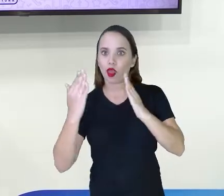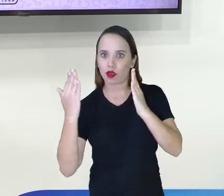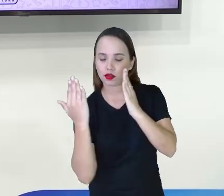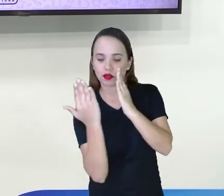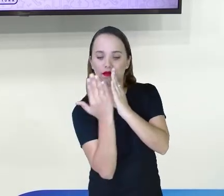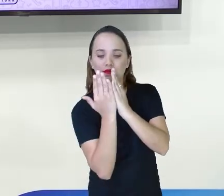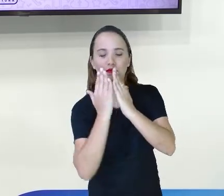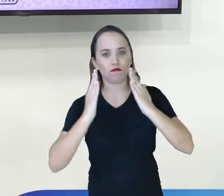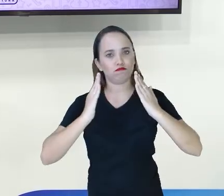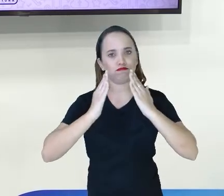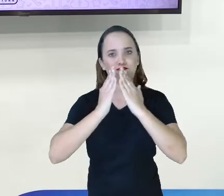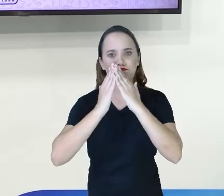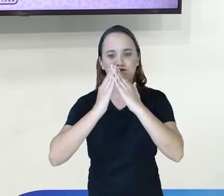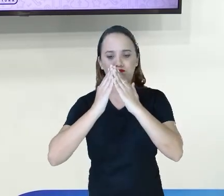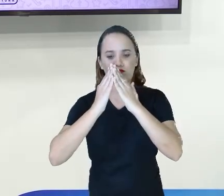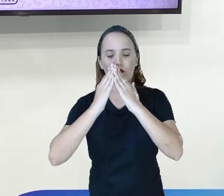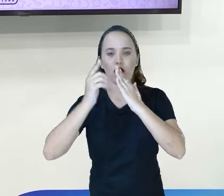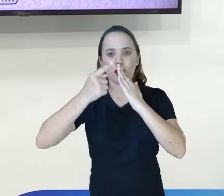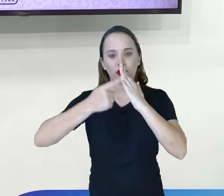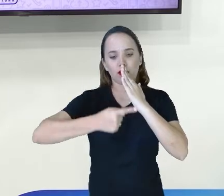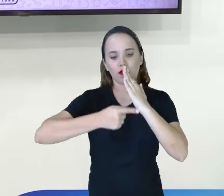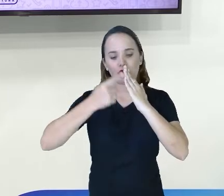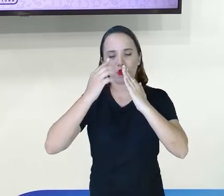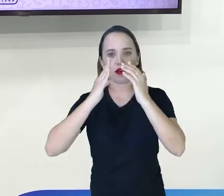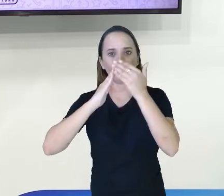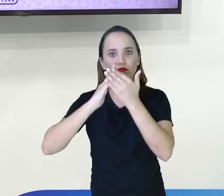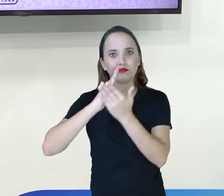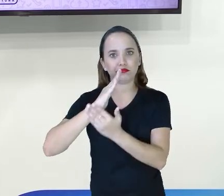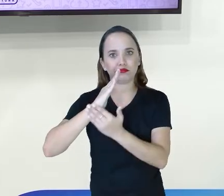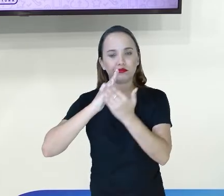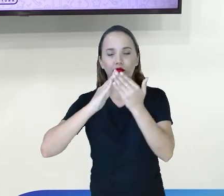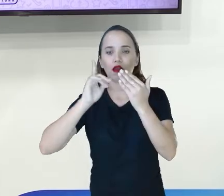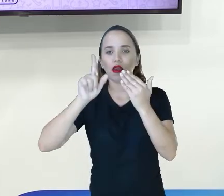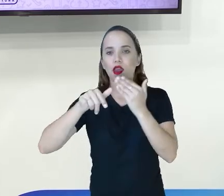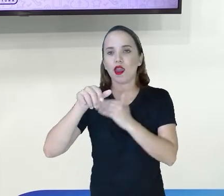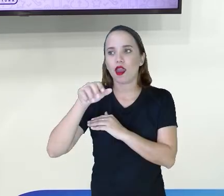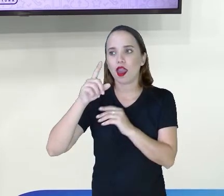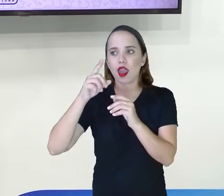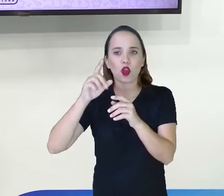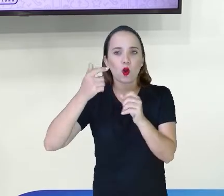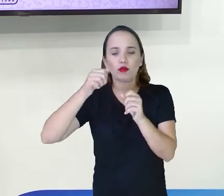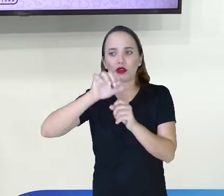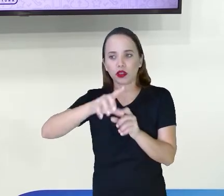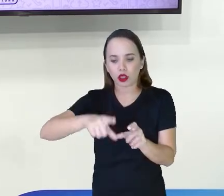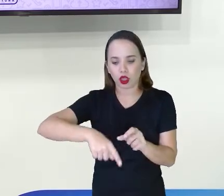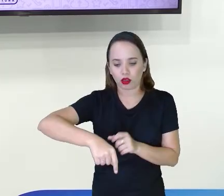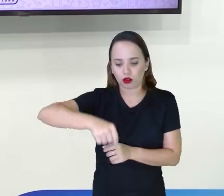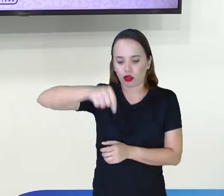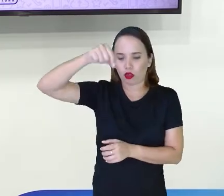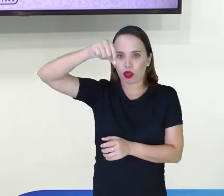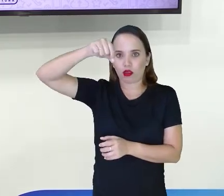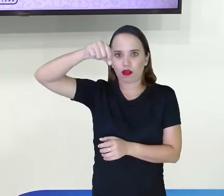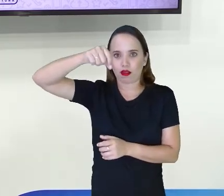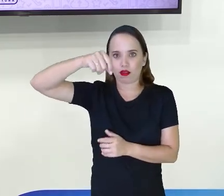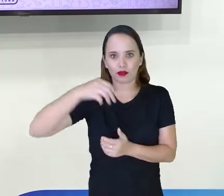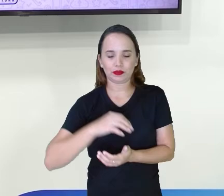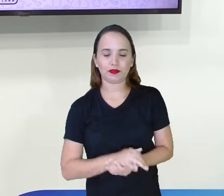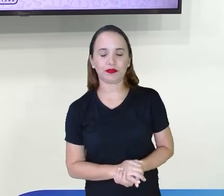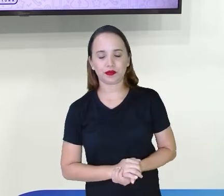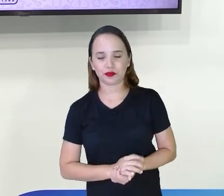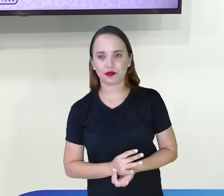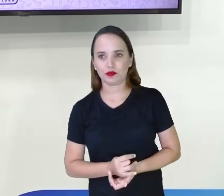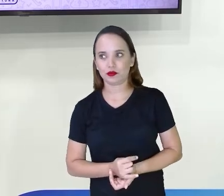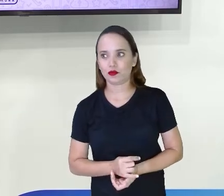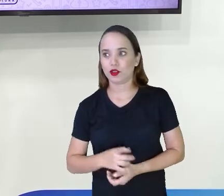principal, né? É como se o vértice da minha pirâmide, ele saísse do espaço. E eu tenho a